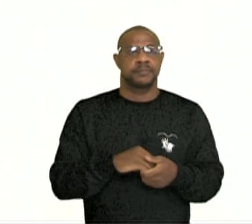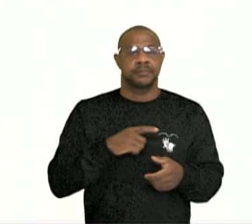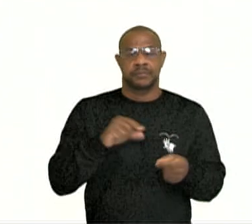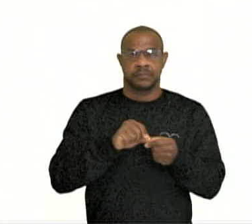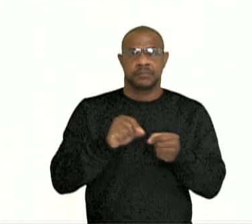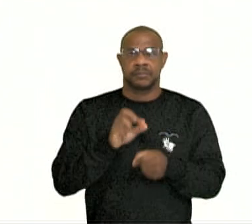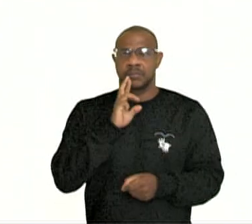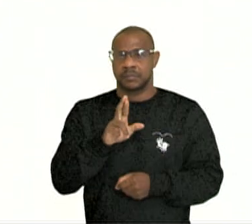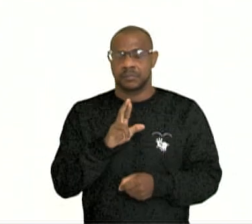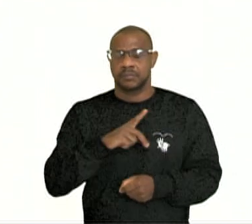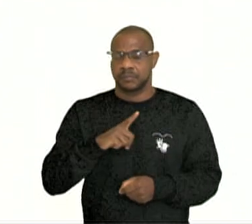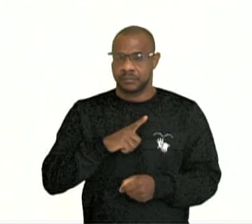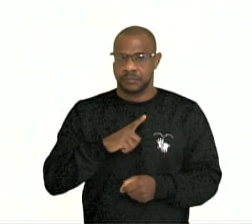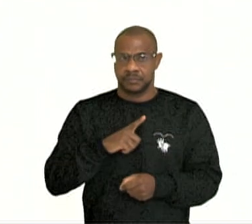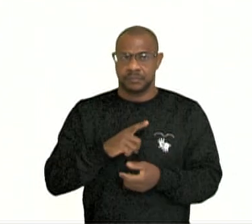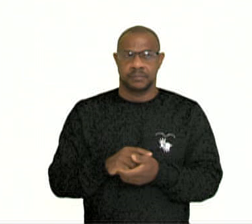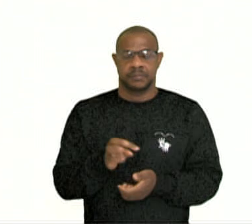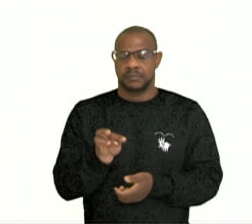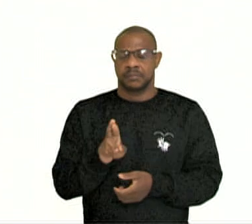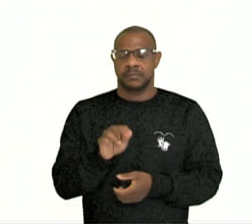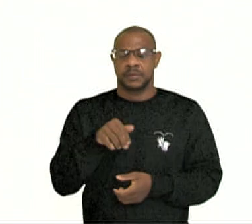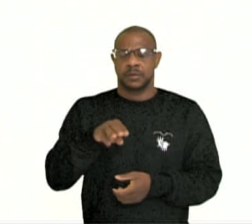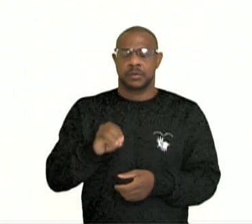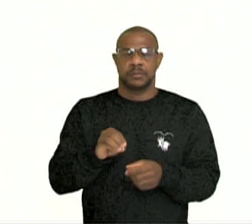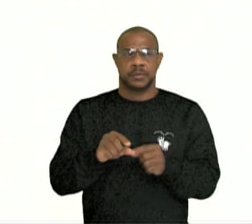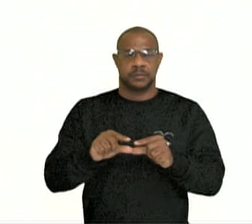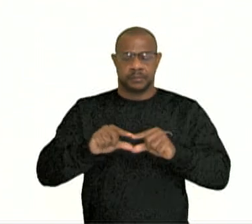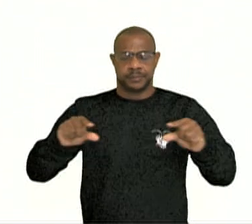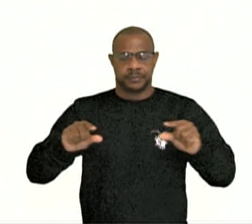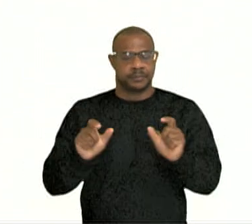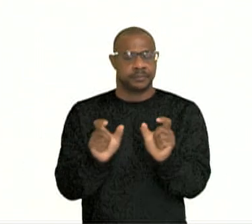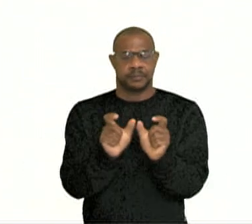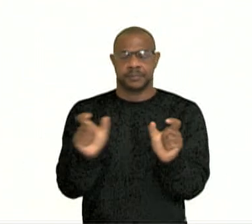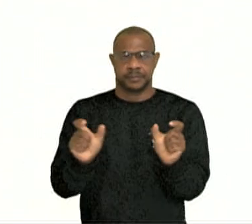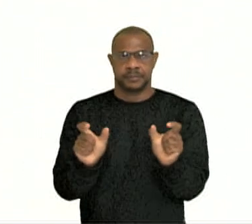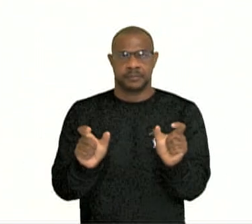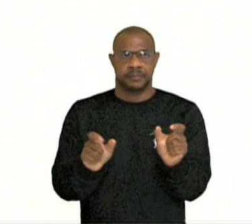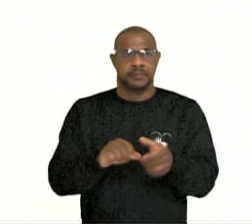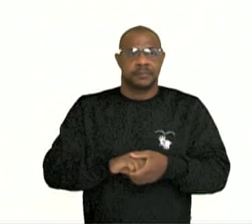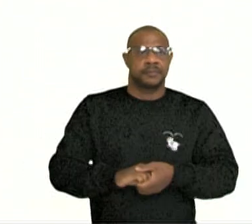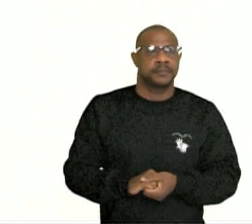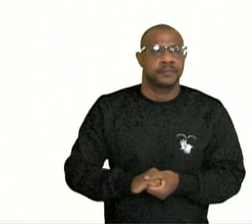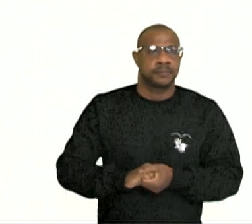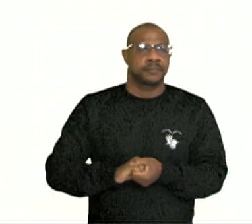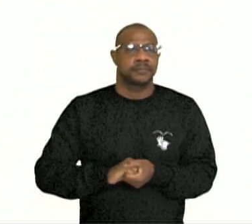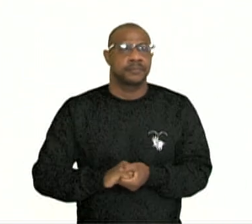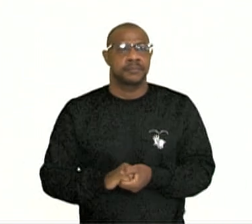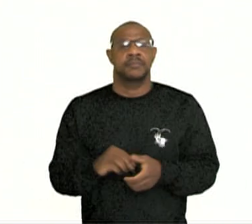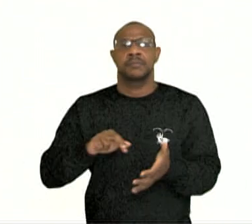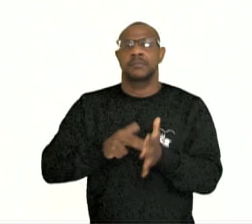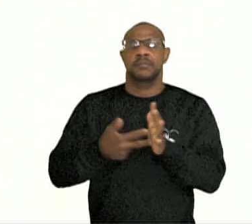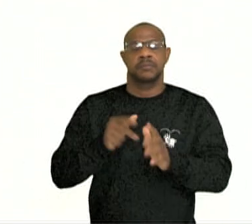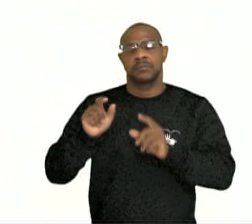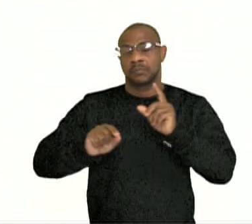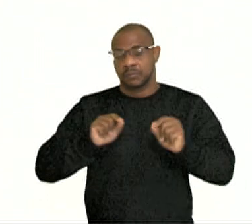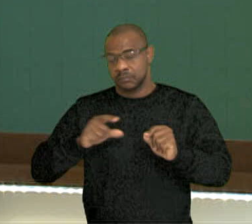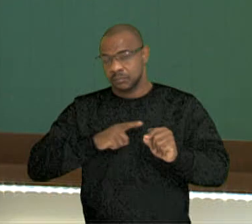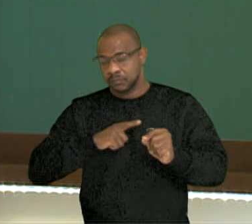vai ter o trinômio. Você fatora o trinômio, você volta para o produto notável, ó. Isso significa